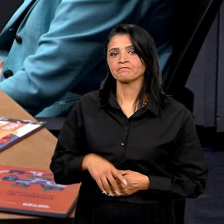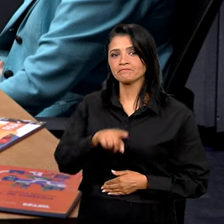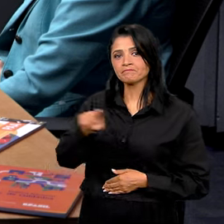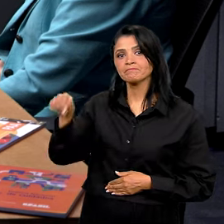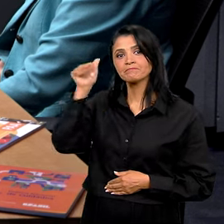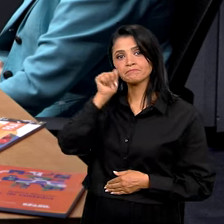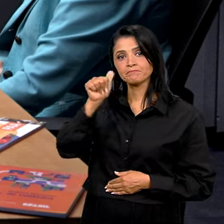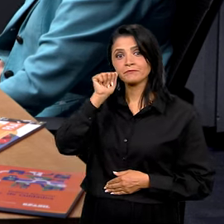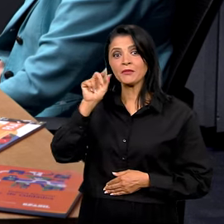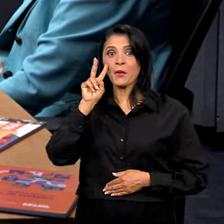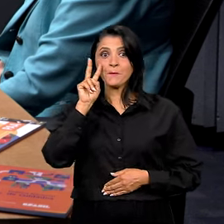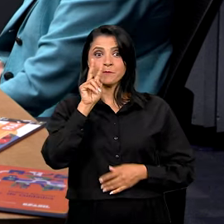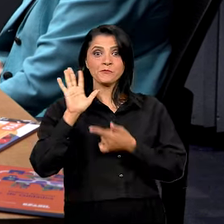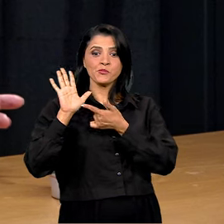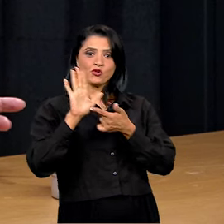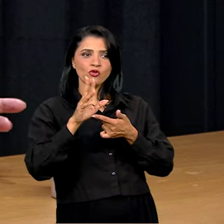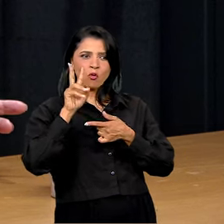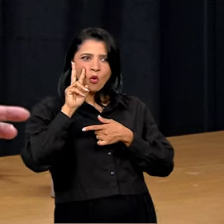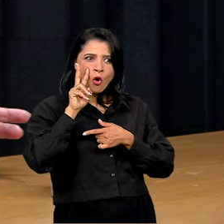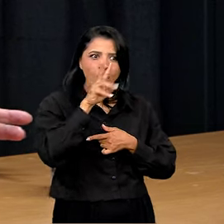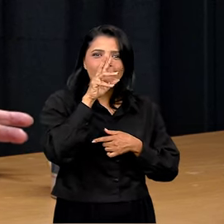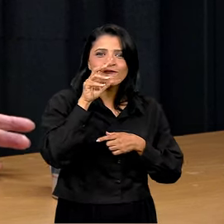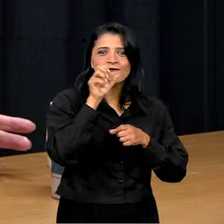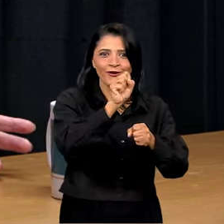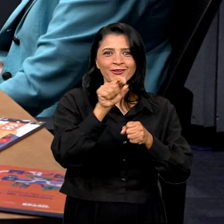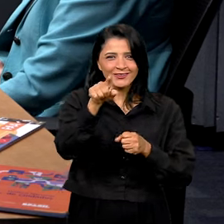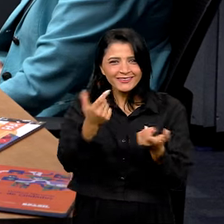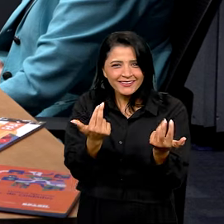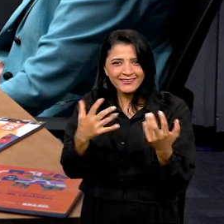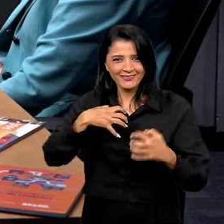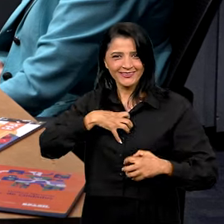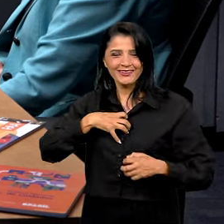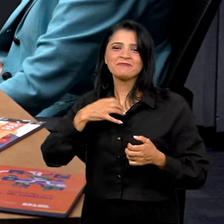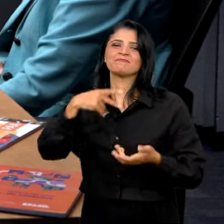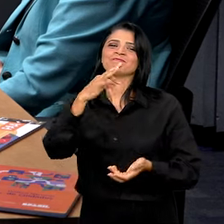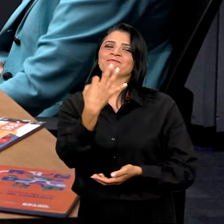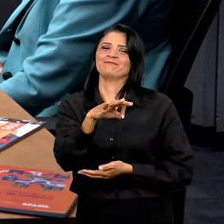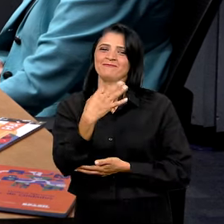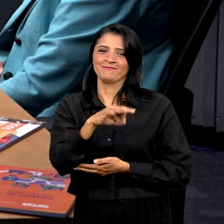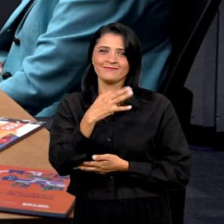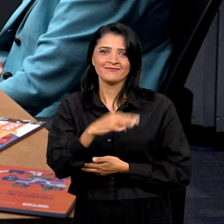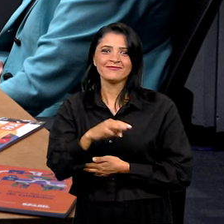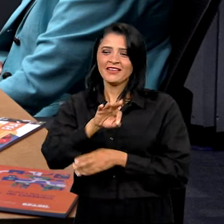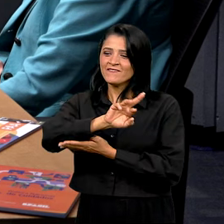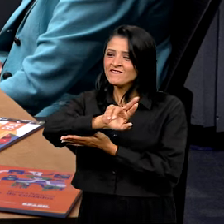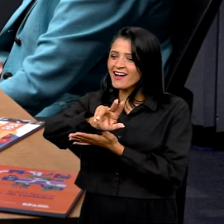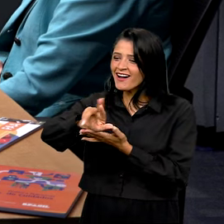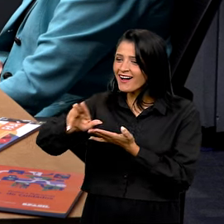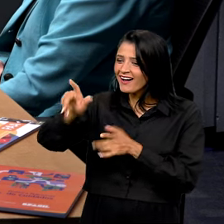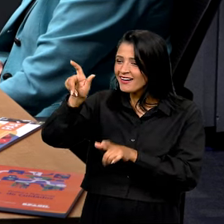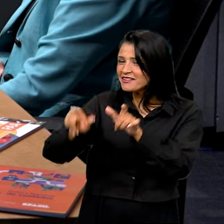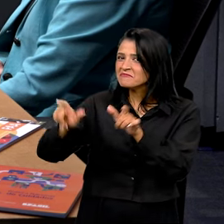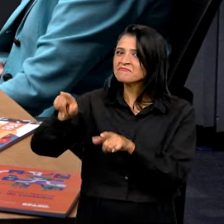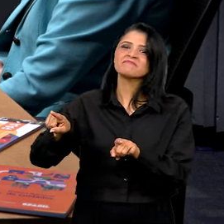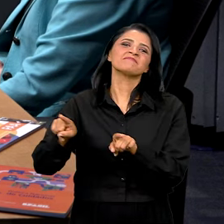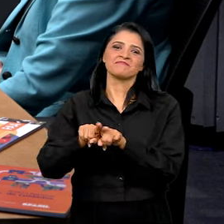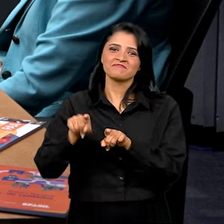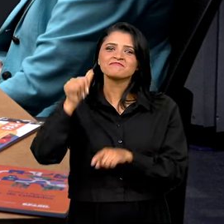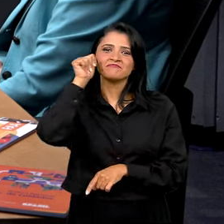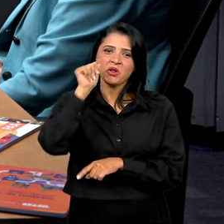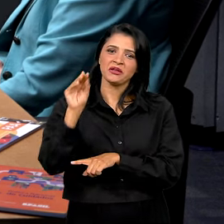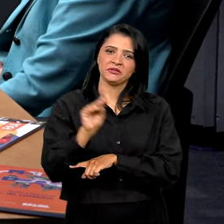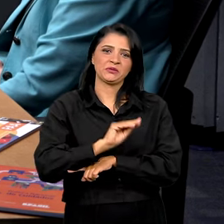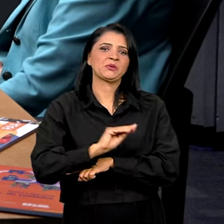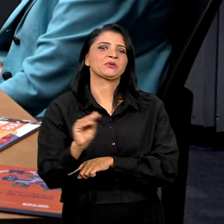essas mulheres mostraram a força no olhar né a senhora teve o mesmo sentimento certeza com certeza e na sua diversidade né é